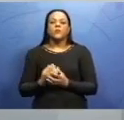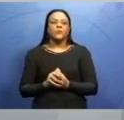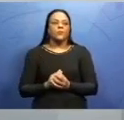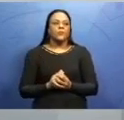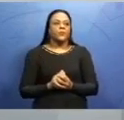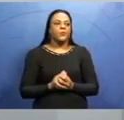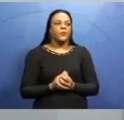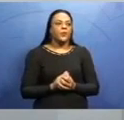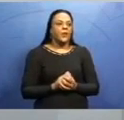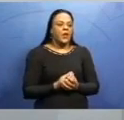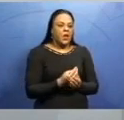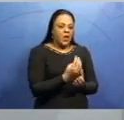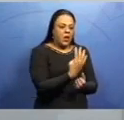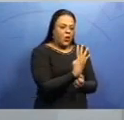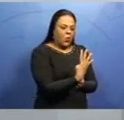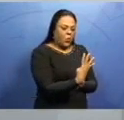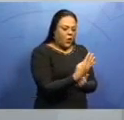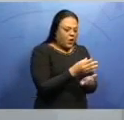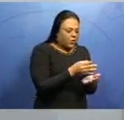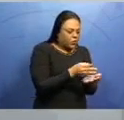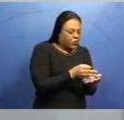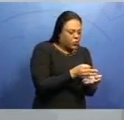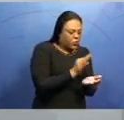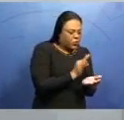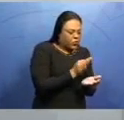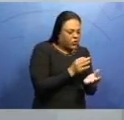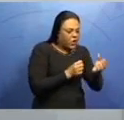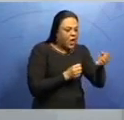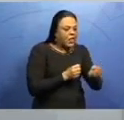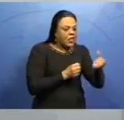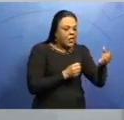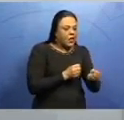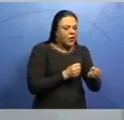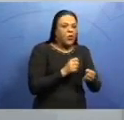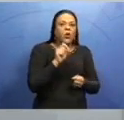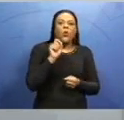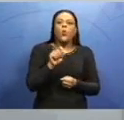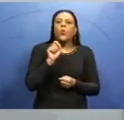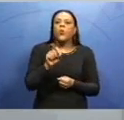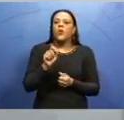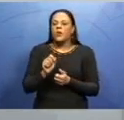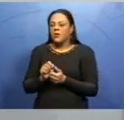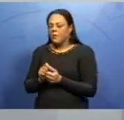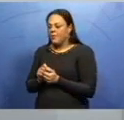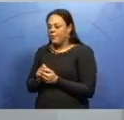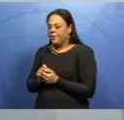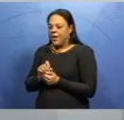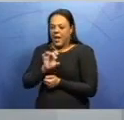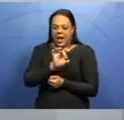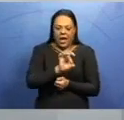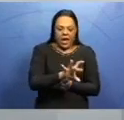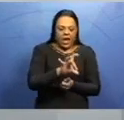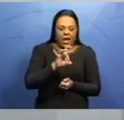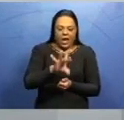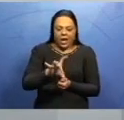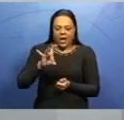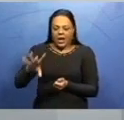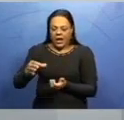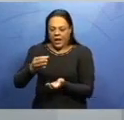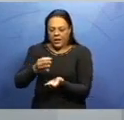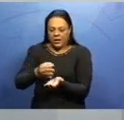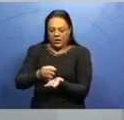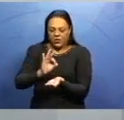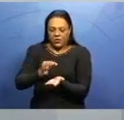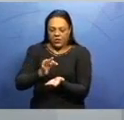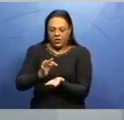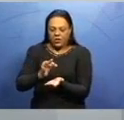Se eu tiver 4 xícaras de leite, corresponde o quê? Cada xícara, como nós vimos na